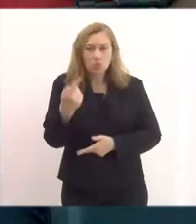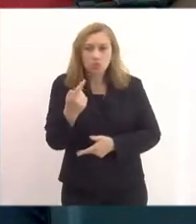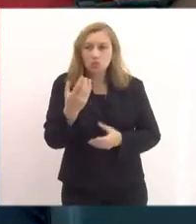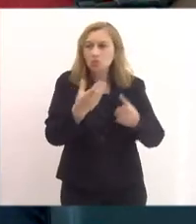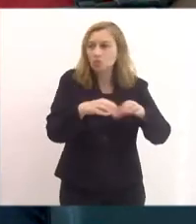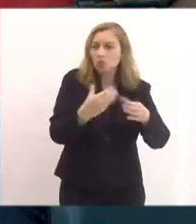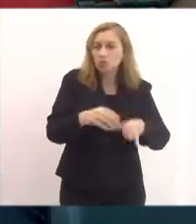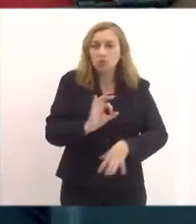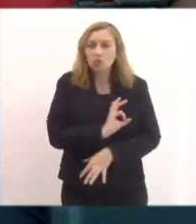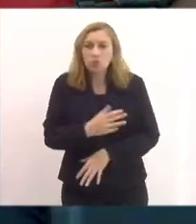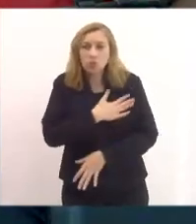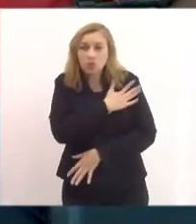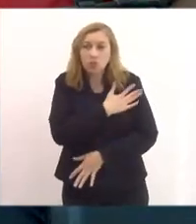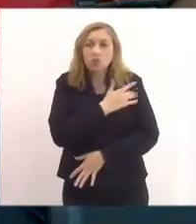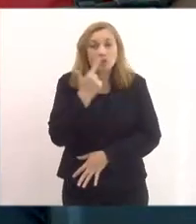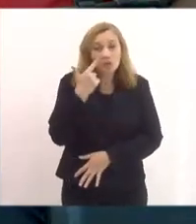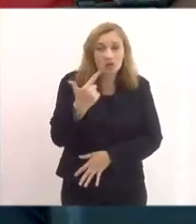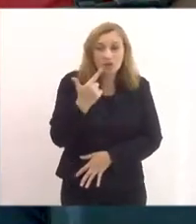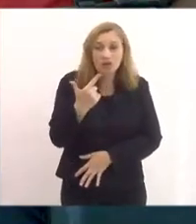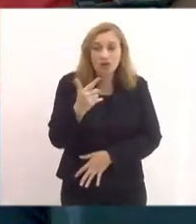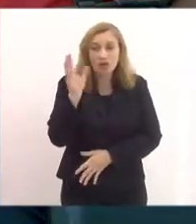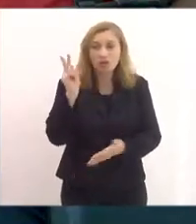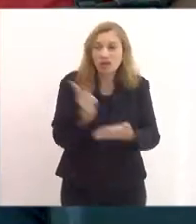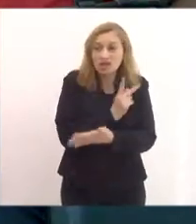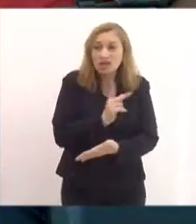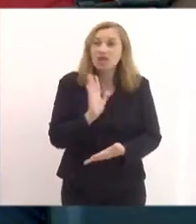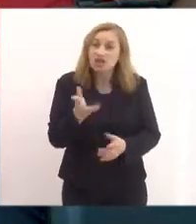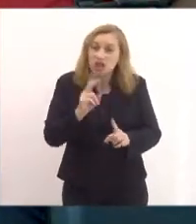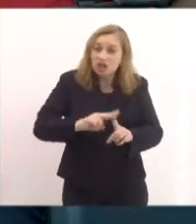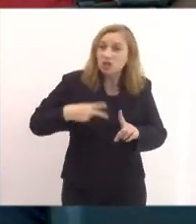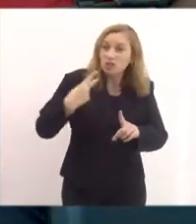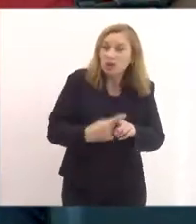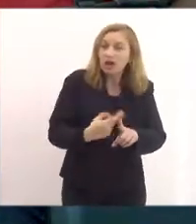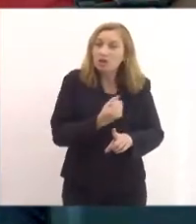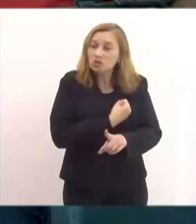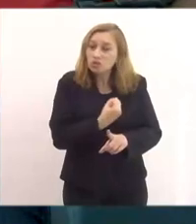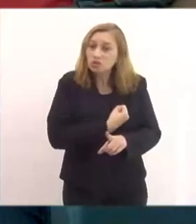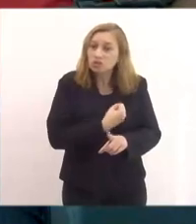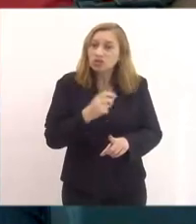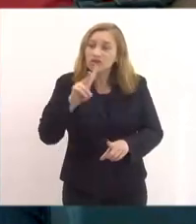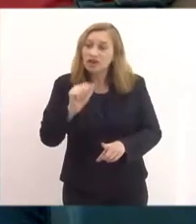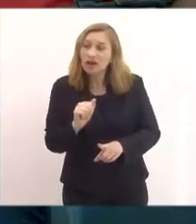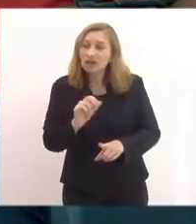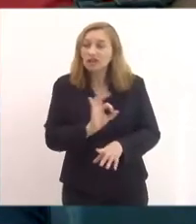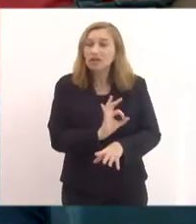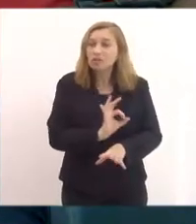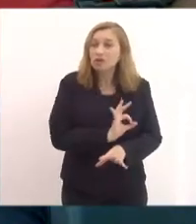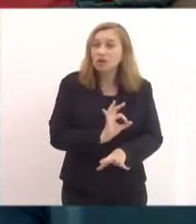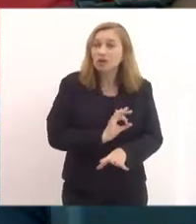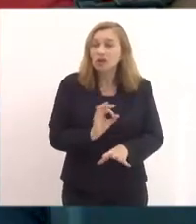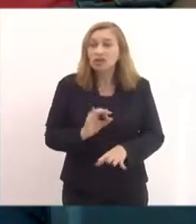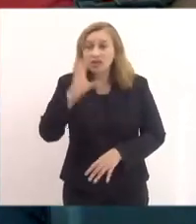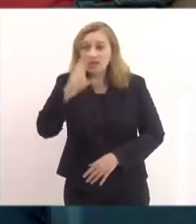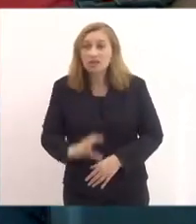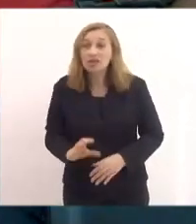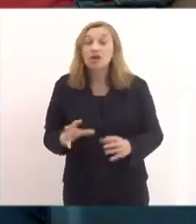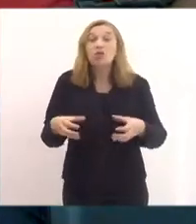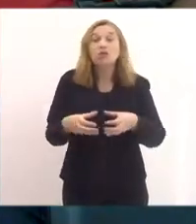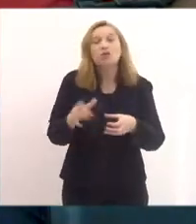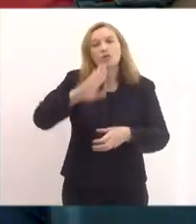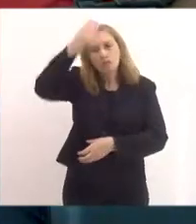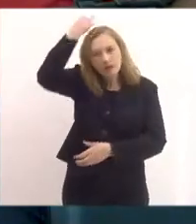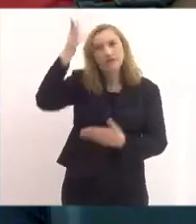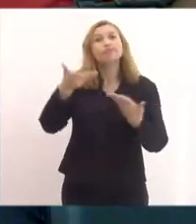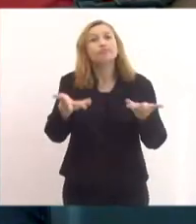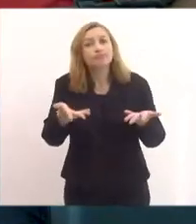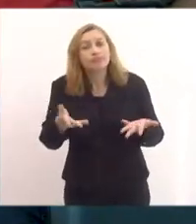muito por vocês, ser solucionado. Já foi dobrado o número de vagas para a Polícia Civil. E o Corpo de Bombeiro?